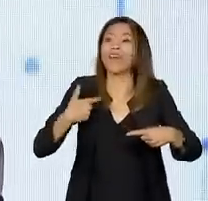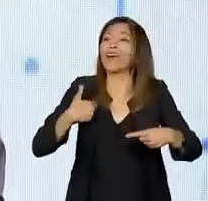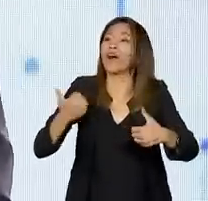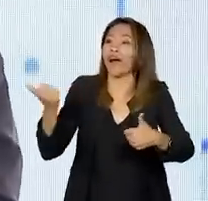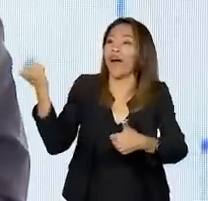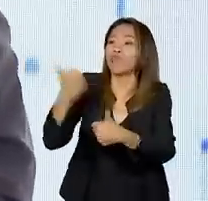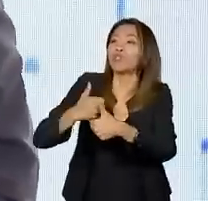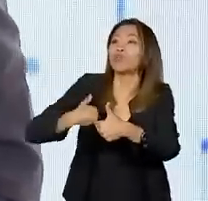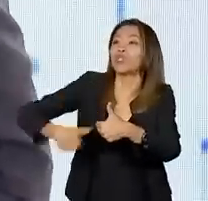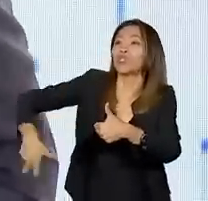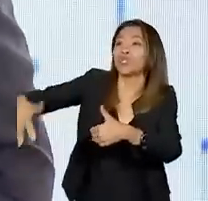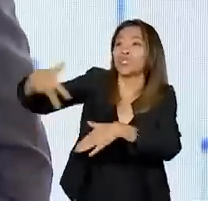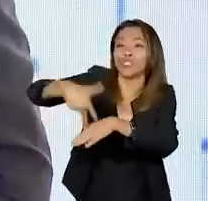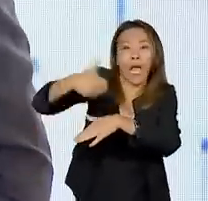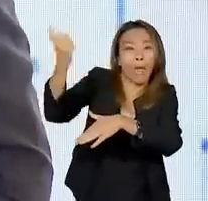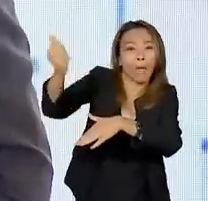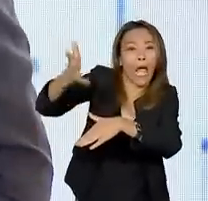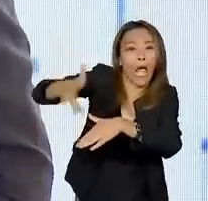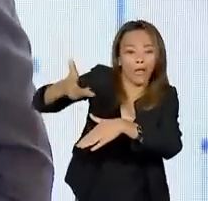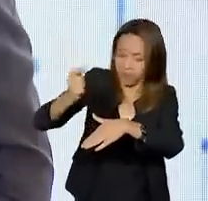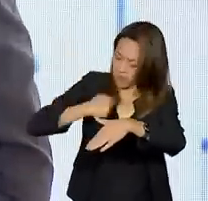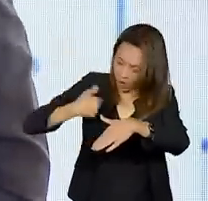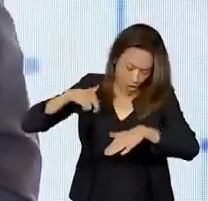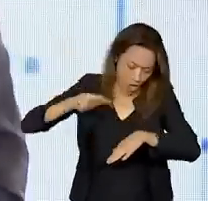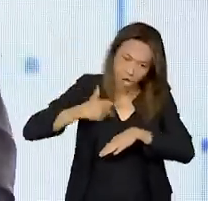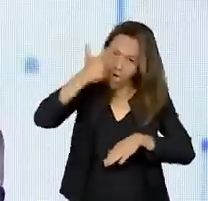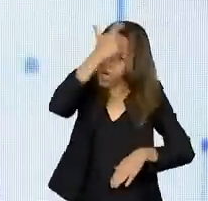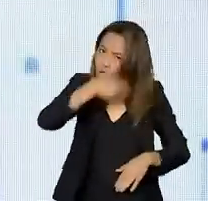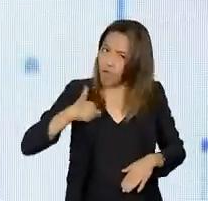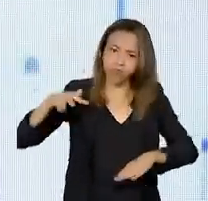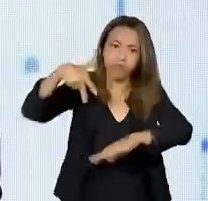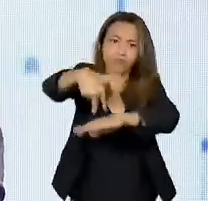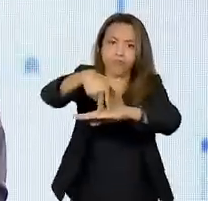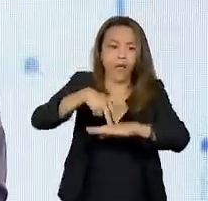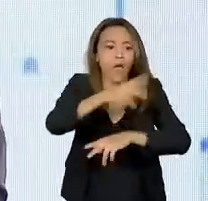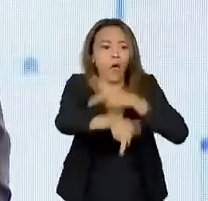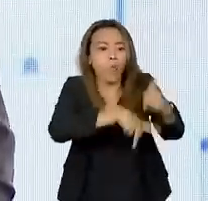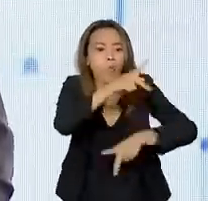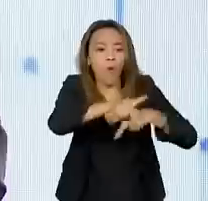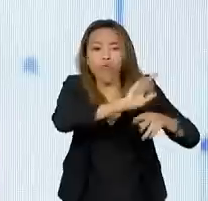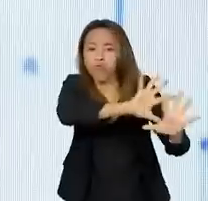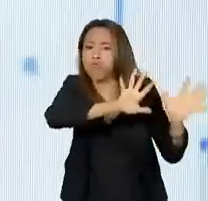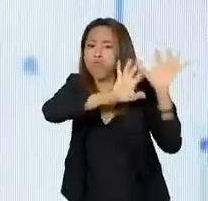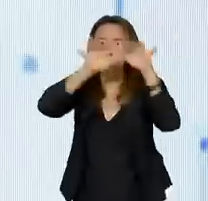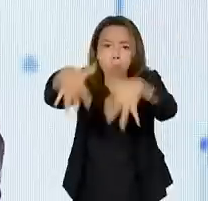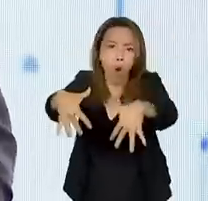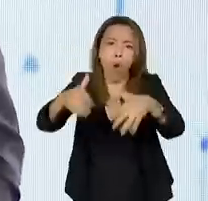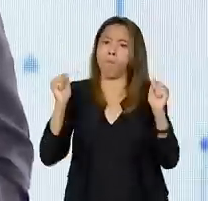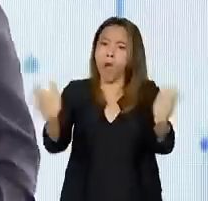Esse debate é um debate da população brasileira. Sendo assim,